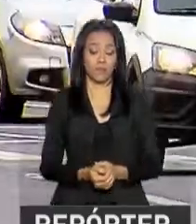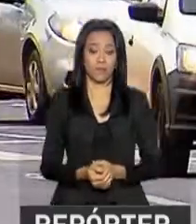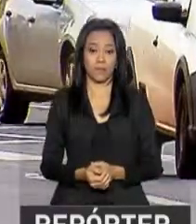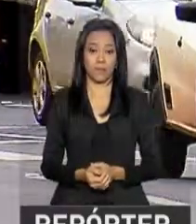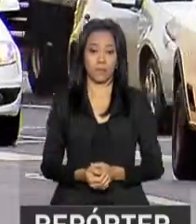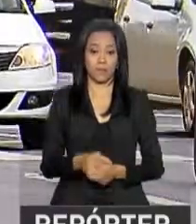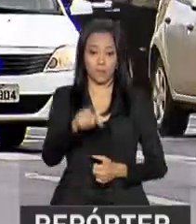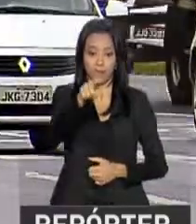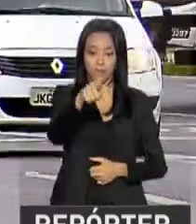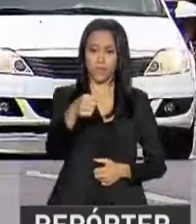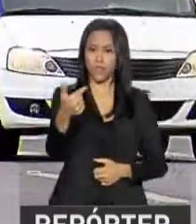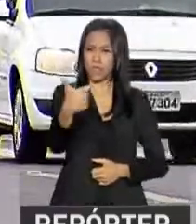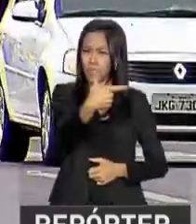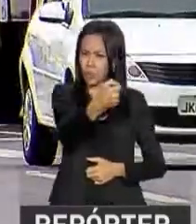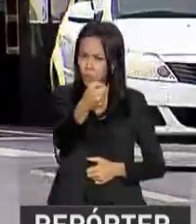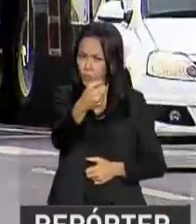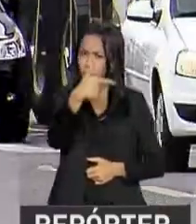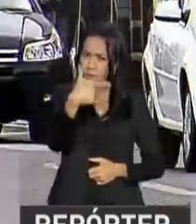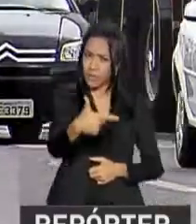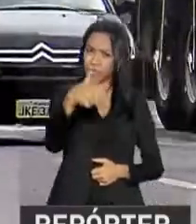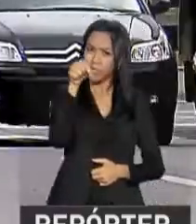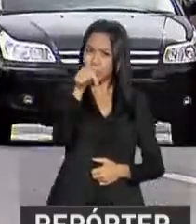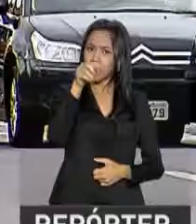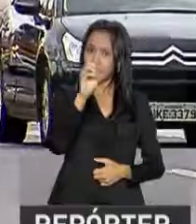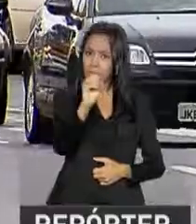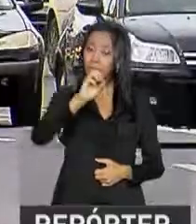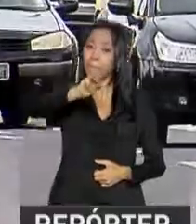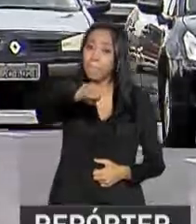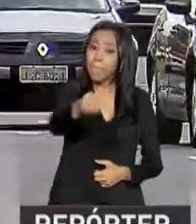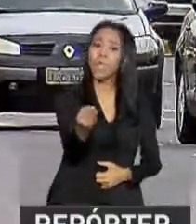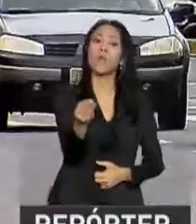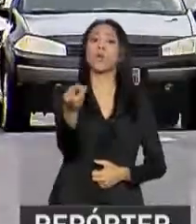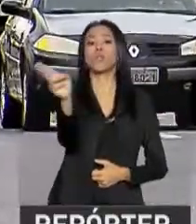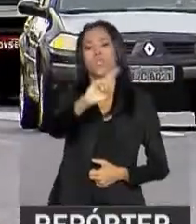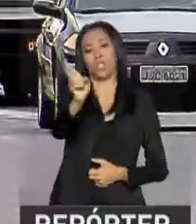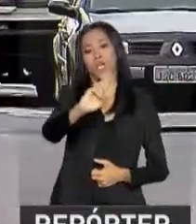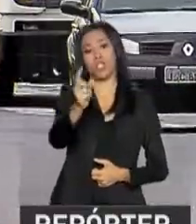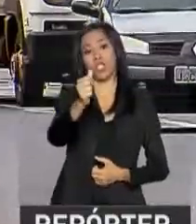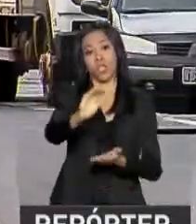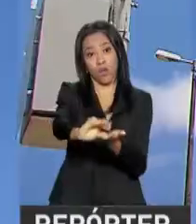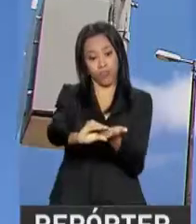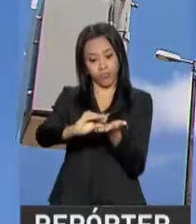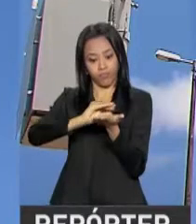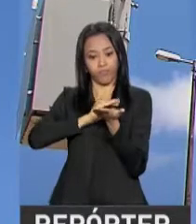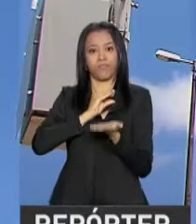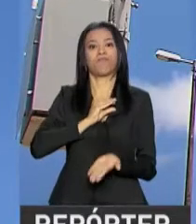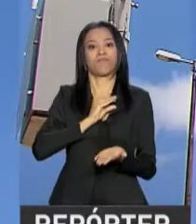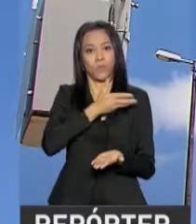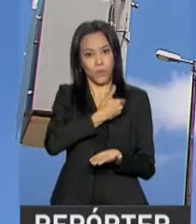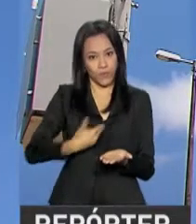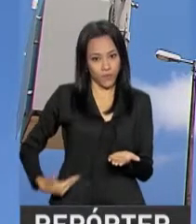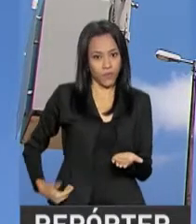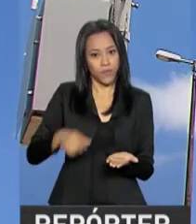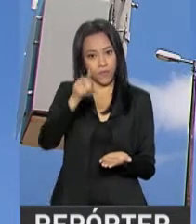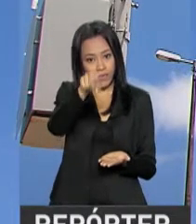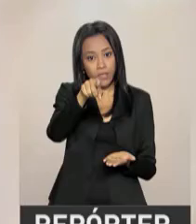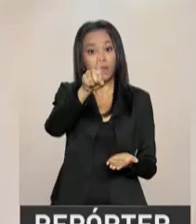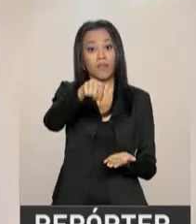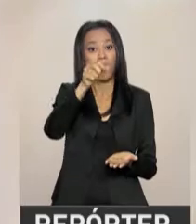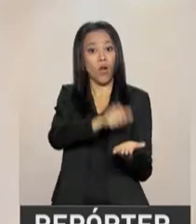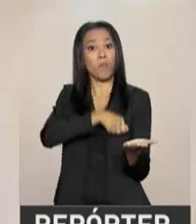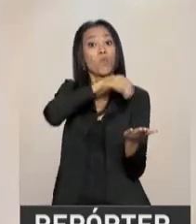cerca de 270 milhões de reais arrecadados pelo renainf registro nacional de infrações